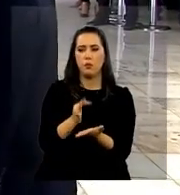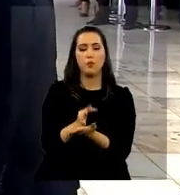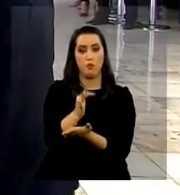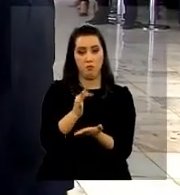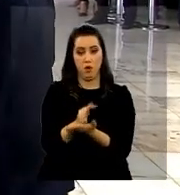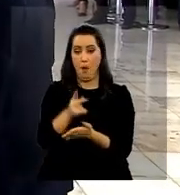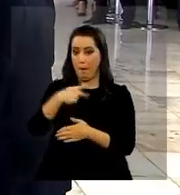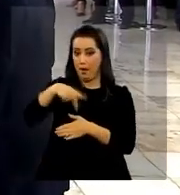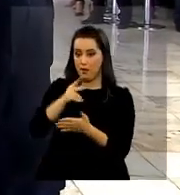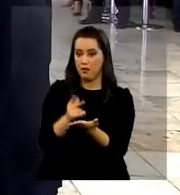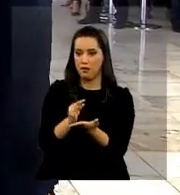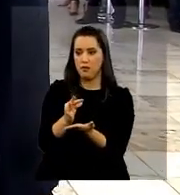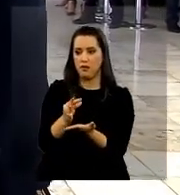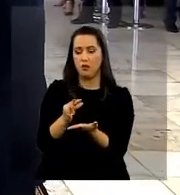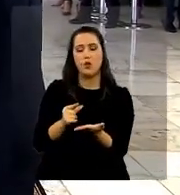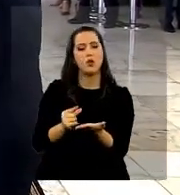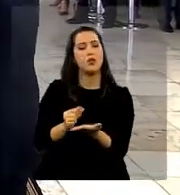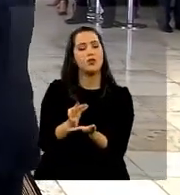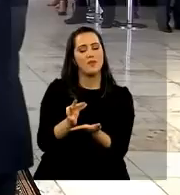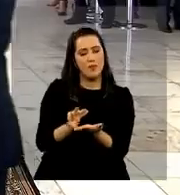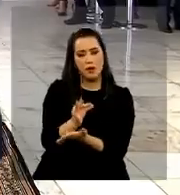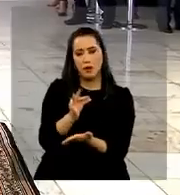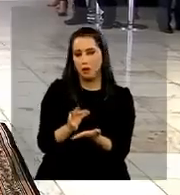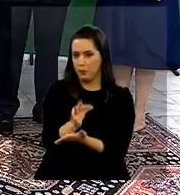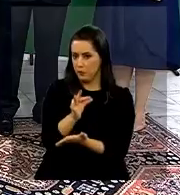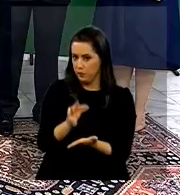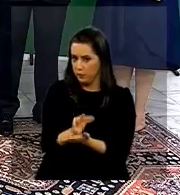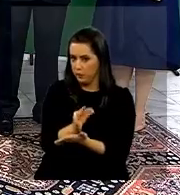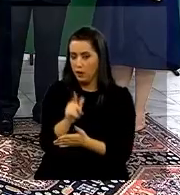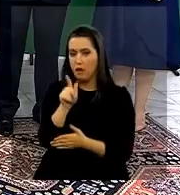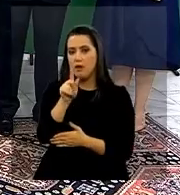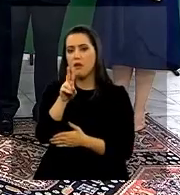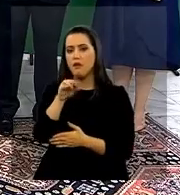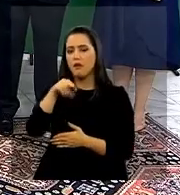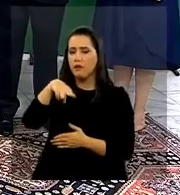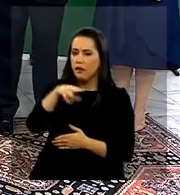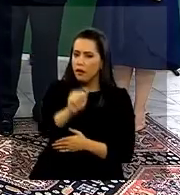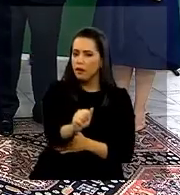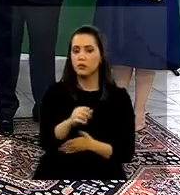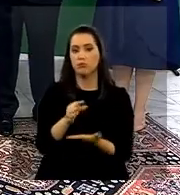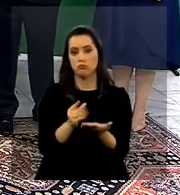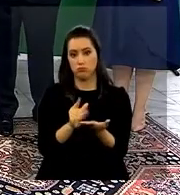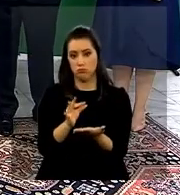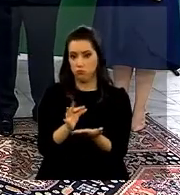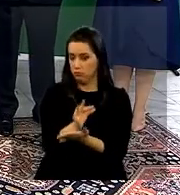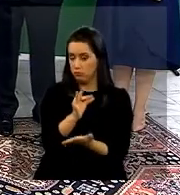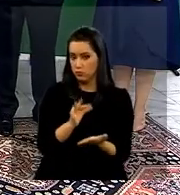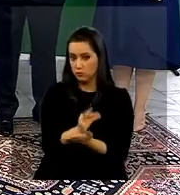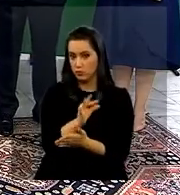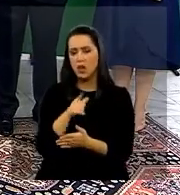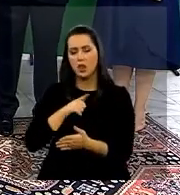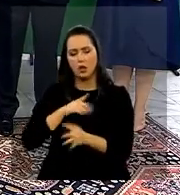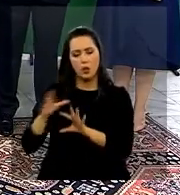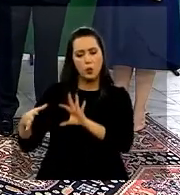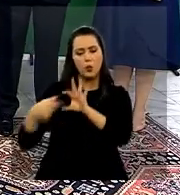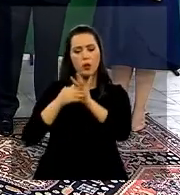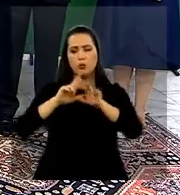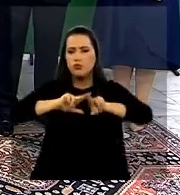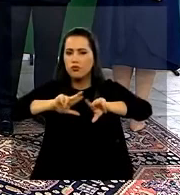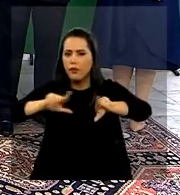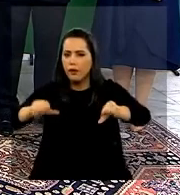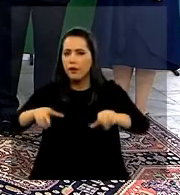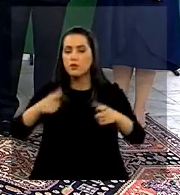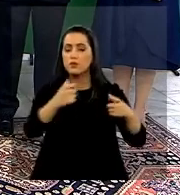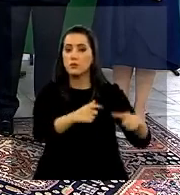Sul. O Brasil tem uma parceria em algumas áreas com a República da Guiana.